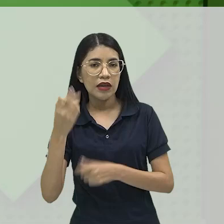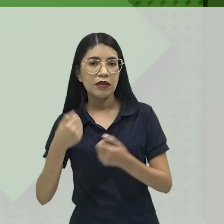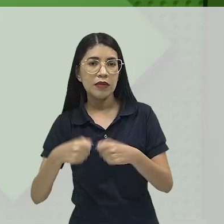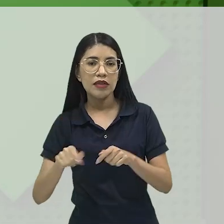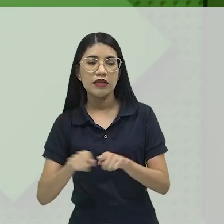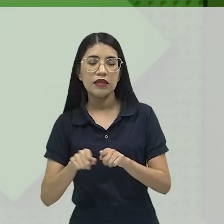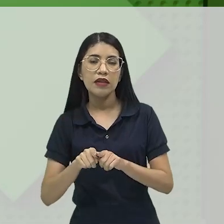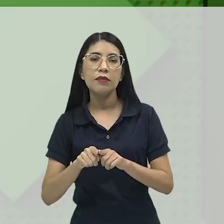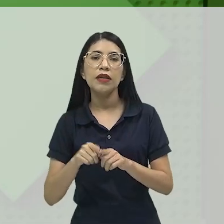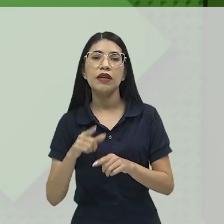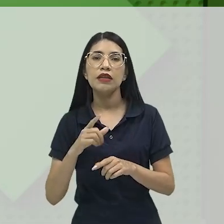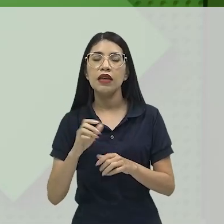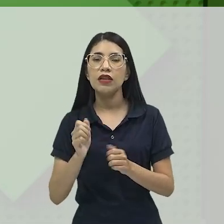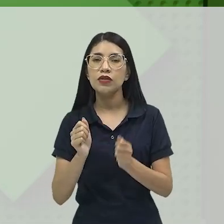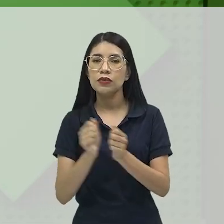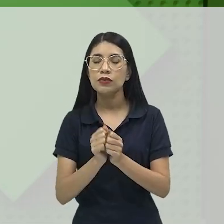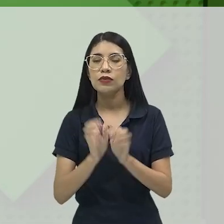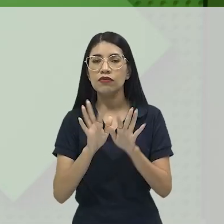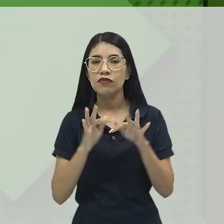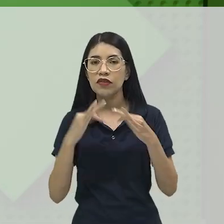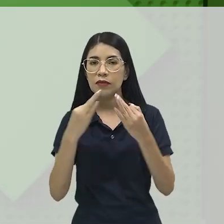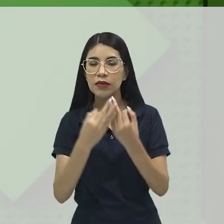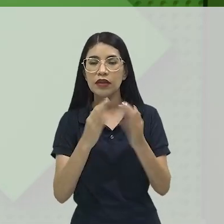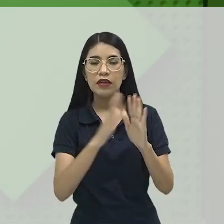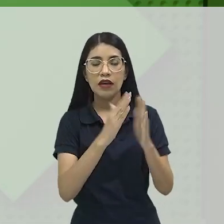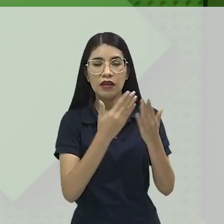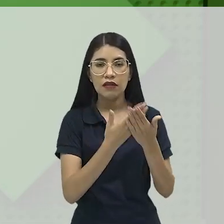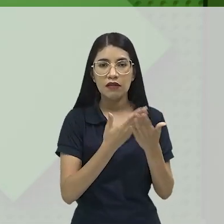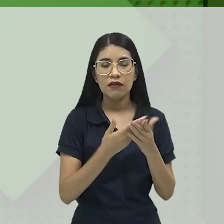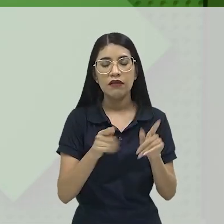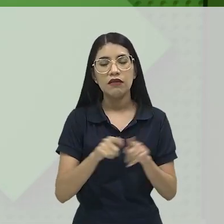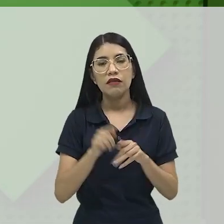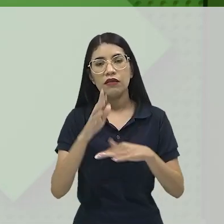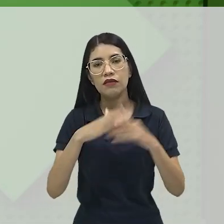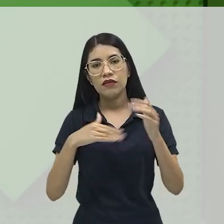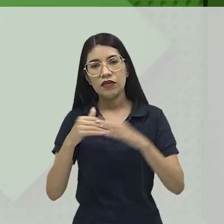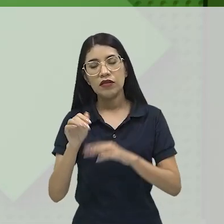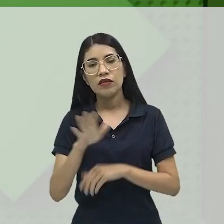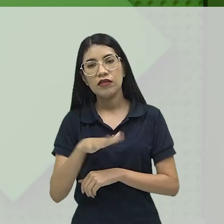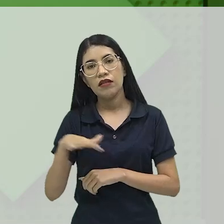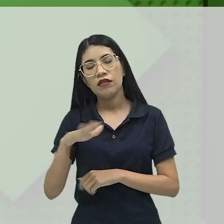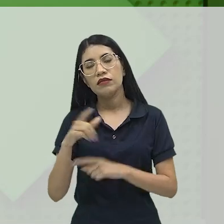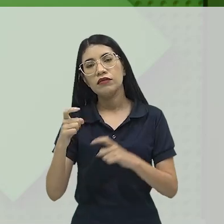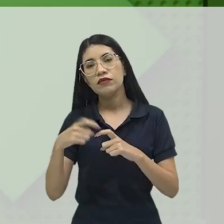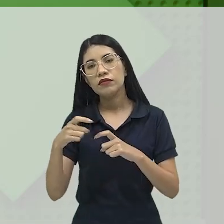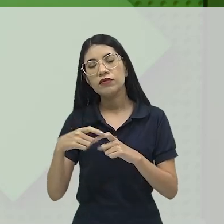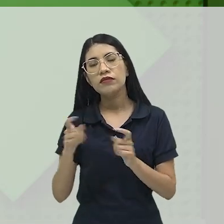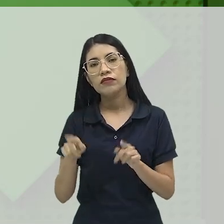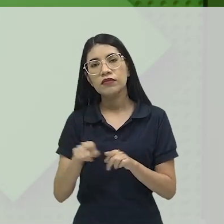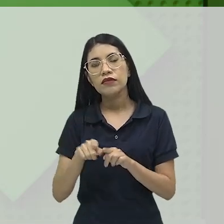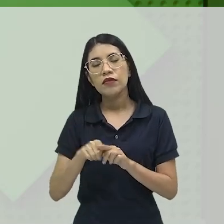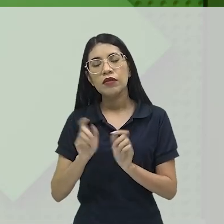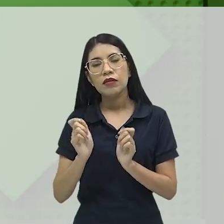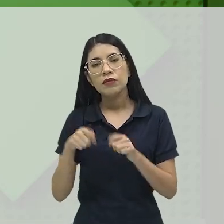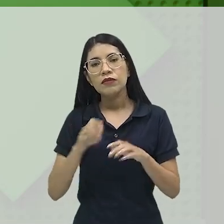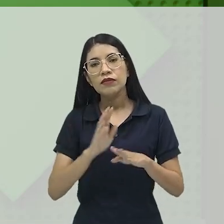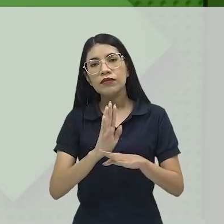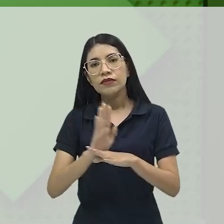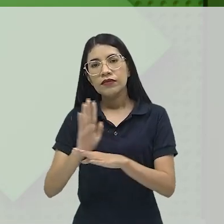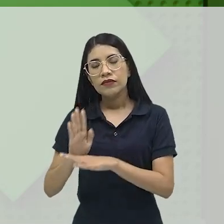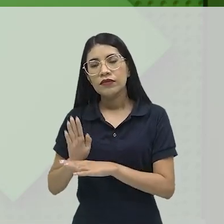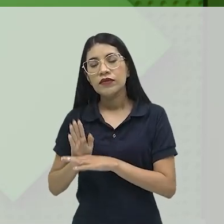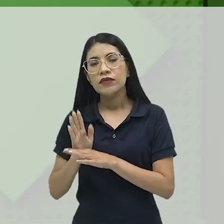de um acompanhamento da família, da escola e de profissionais mesmo da área da saúde que possam ajudar